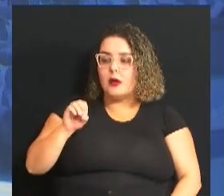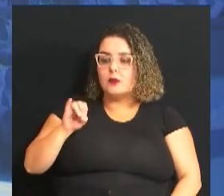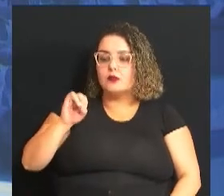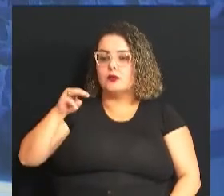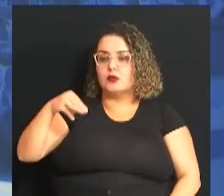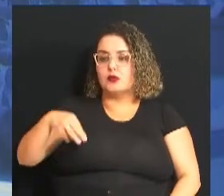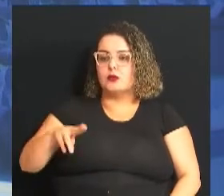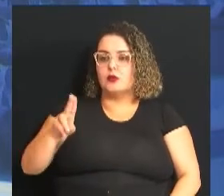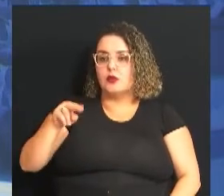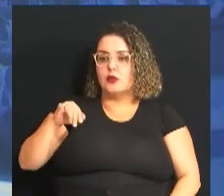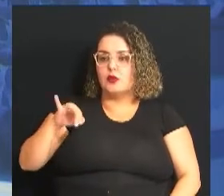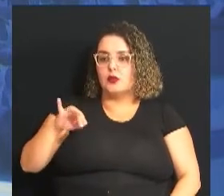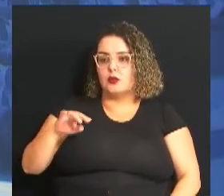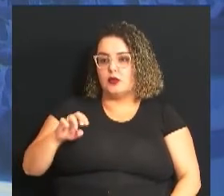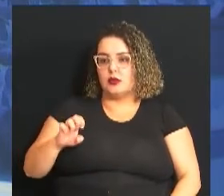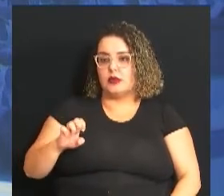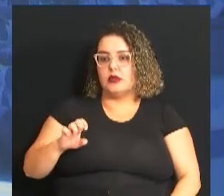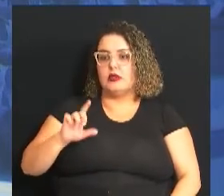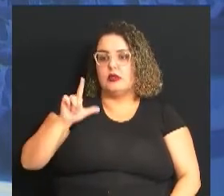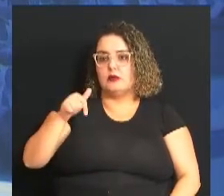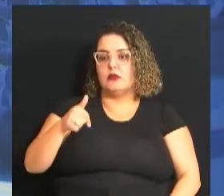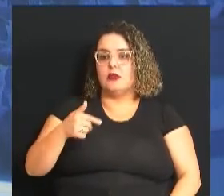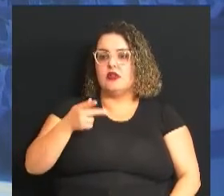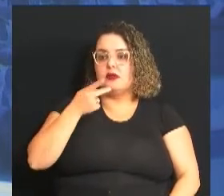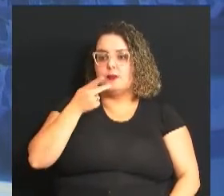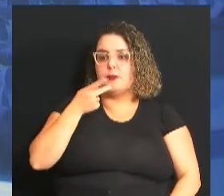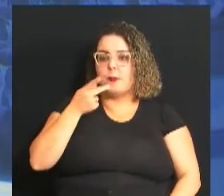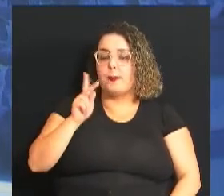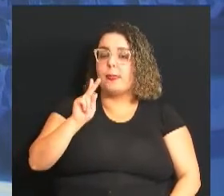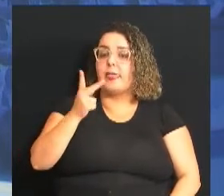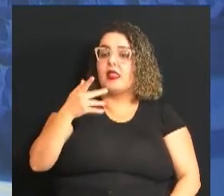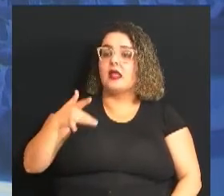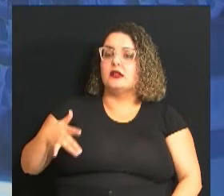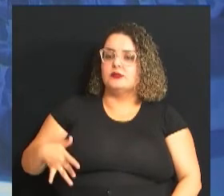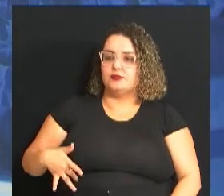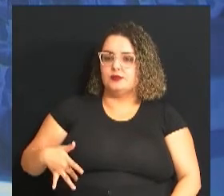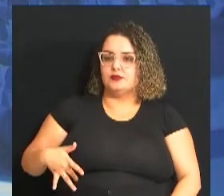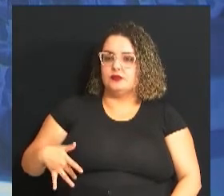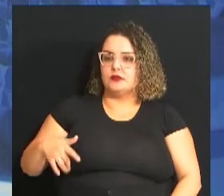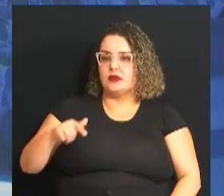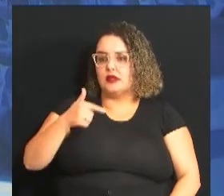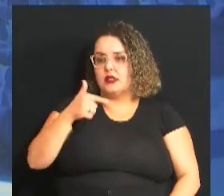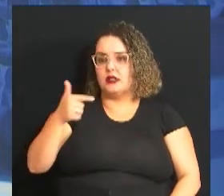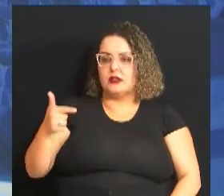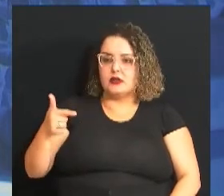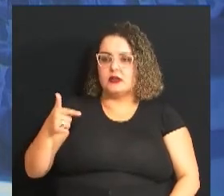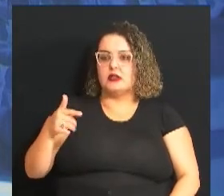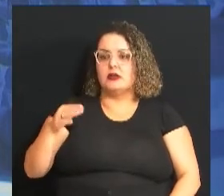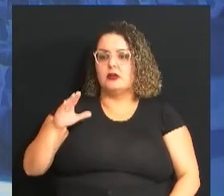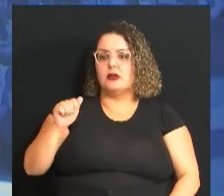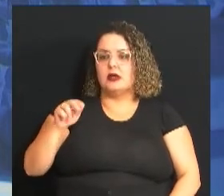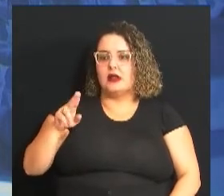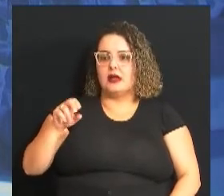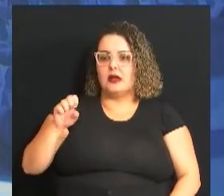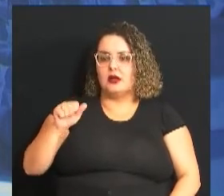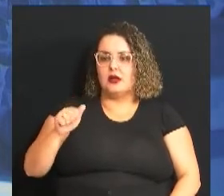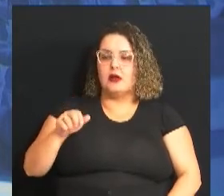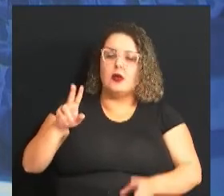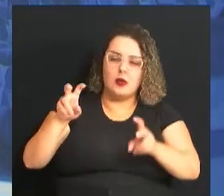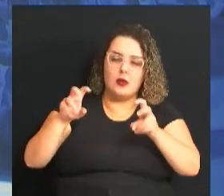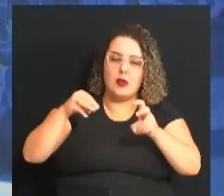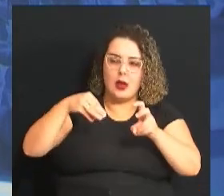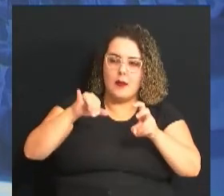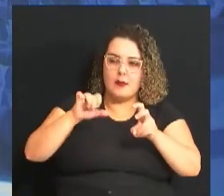perguntar dela, depois vamos falar um pouquinho sobre hepatite aí sem causa, né, desconhecida, chamada também de hepatite misteriosa, é